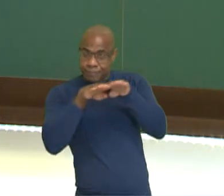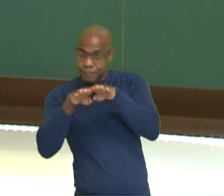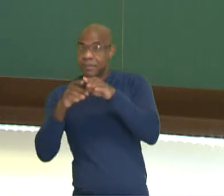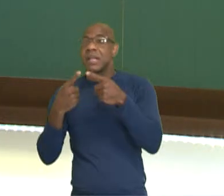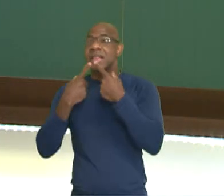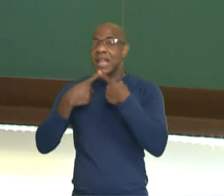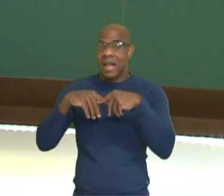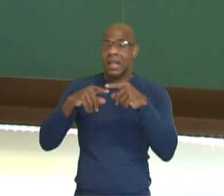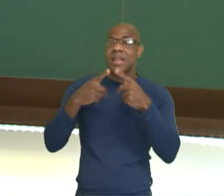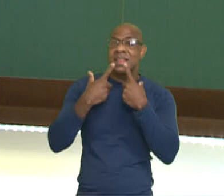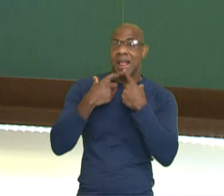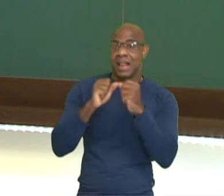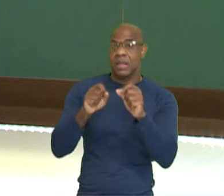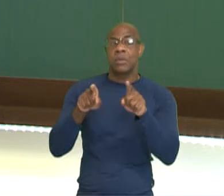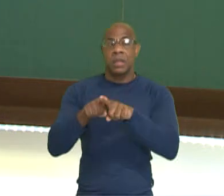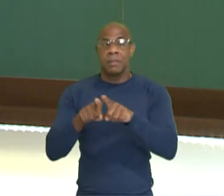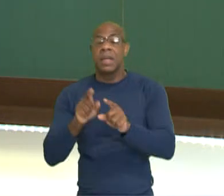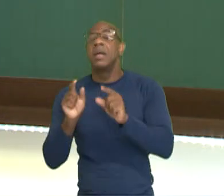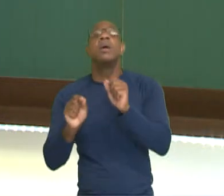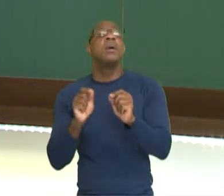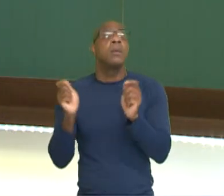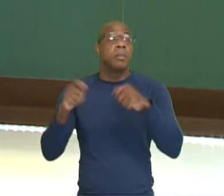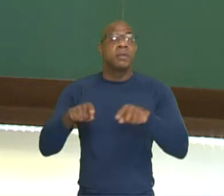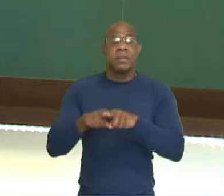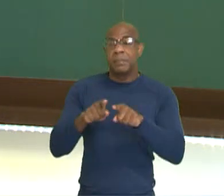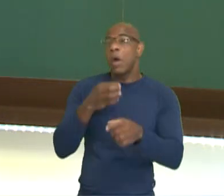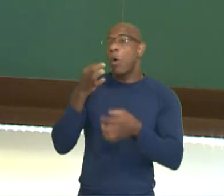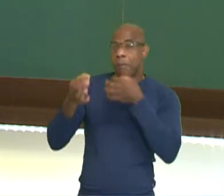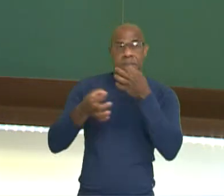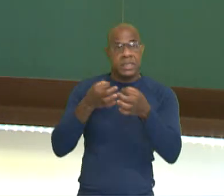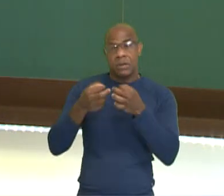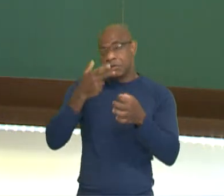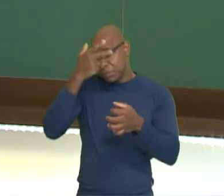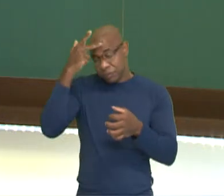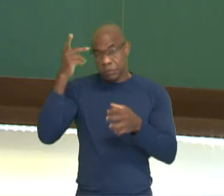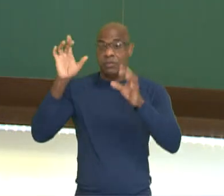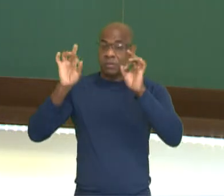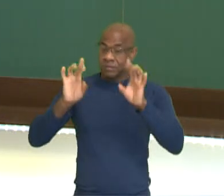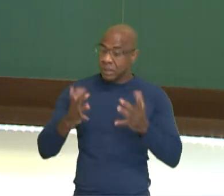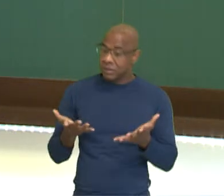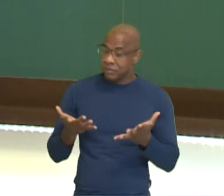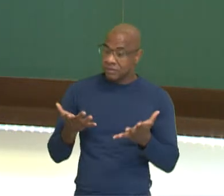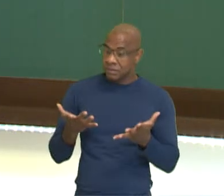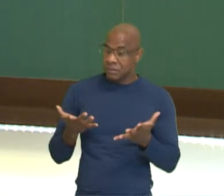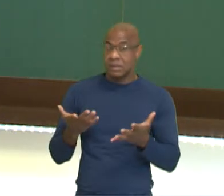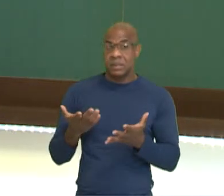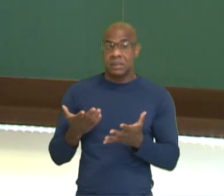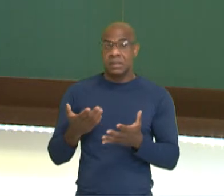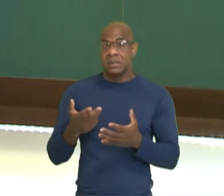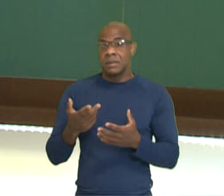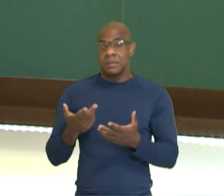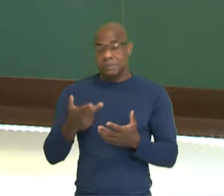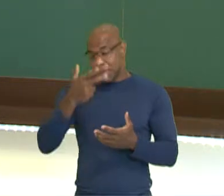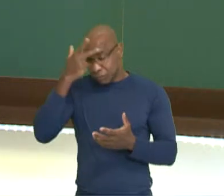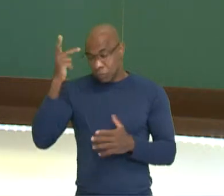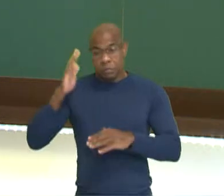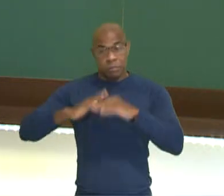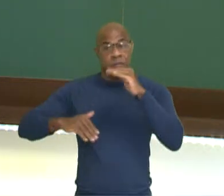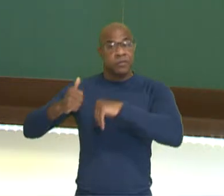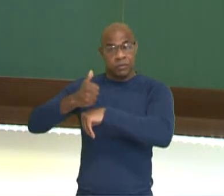e pode trazer a opinião de especialistas a respeito. Por que isso, professora? Porque a